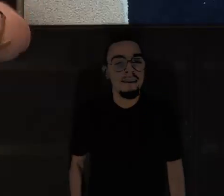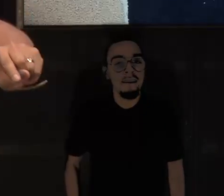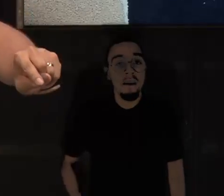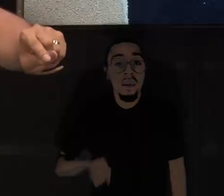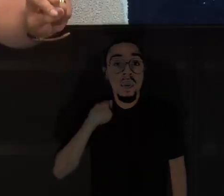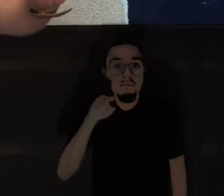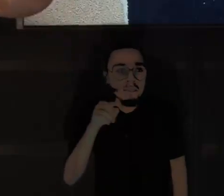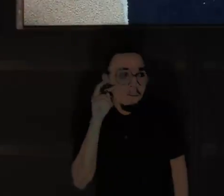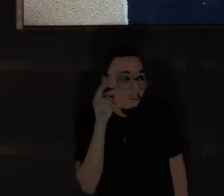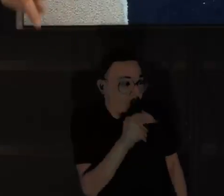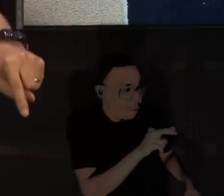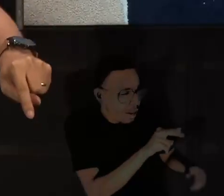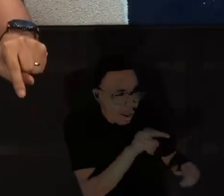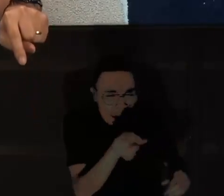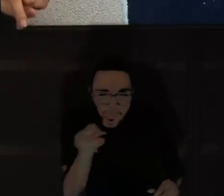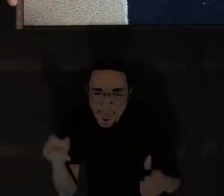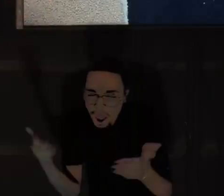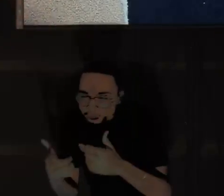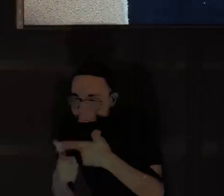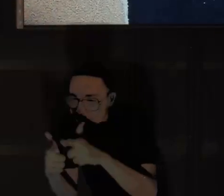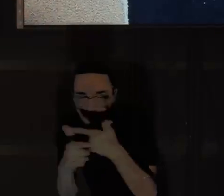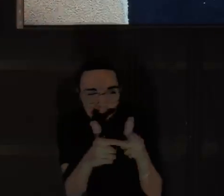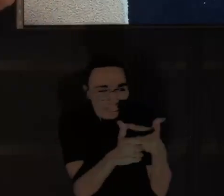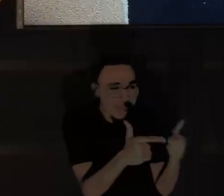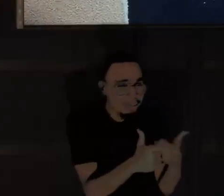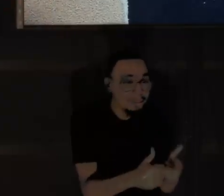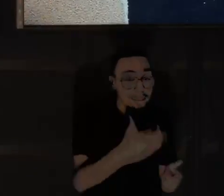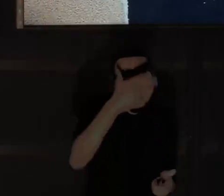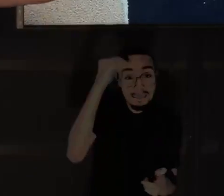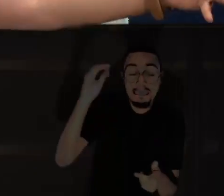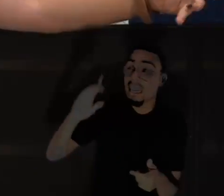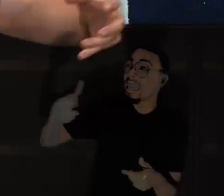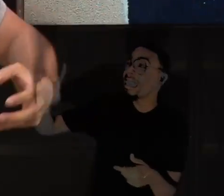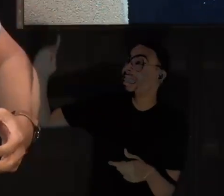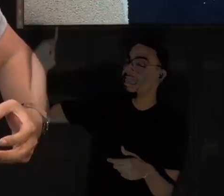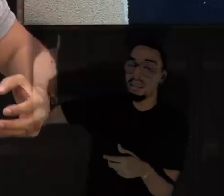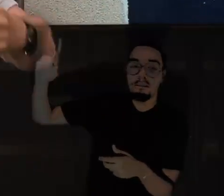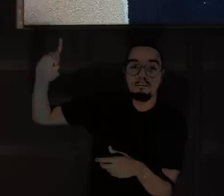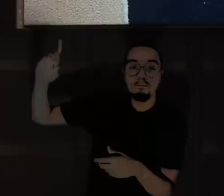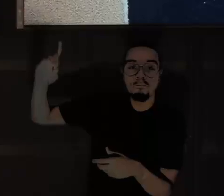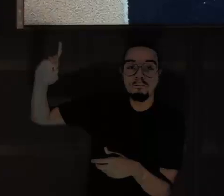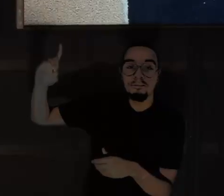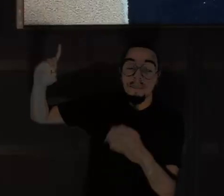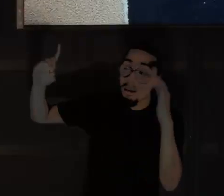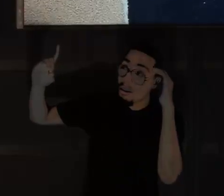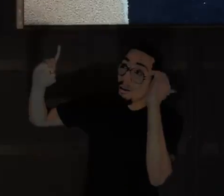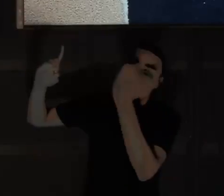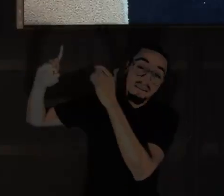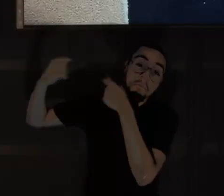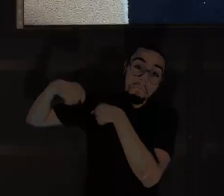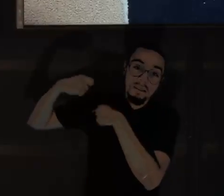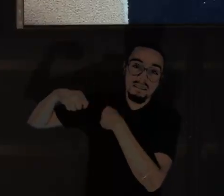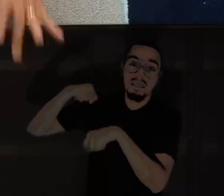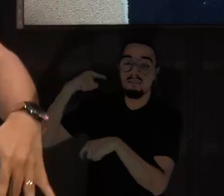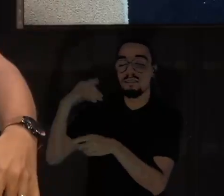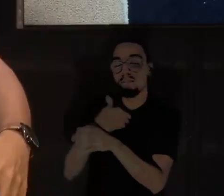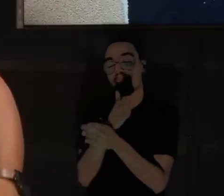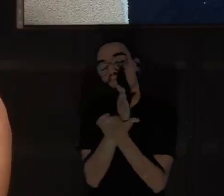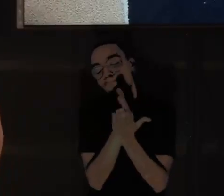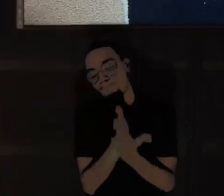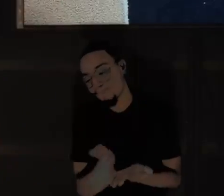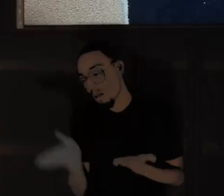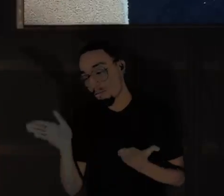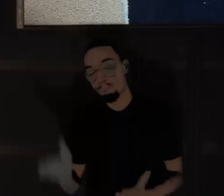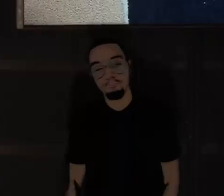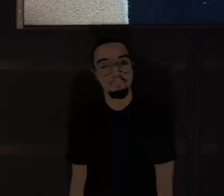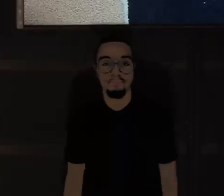mais as evidências do que o seu chamado, você vai sempre se perder. Enquanto você valorizar mais o que está acontecendo agora